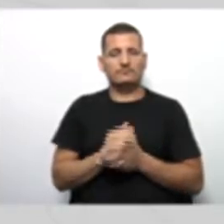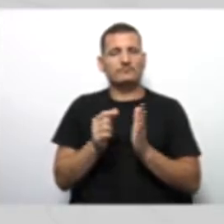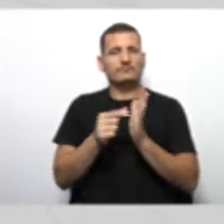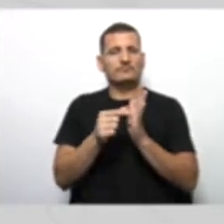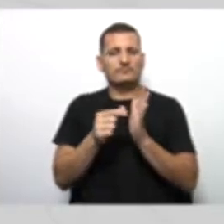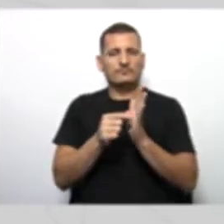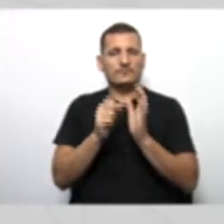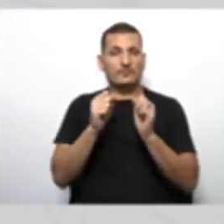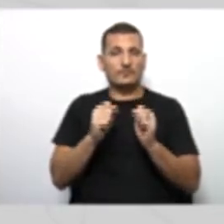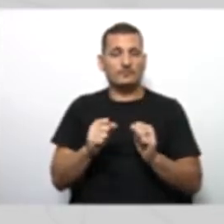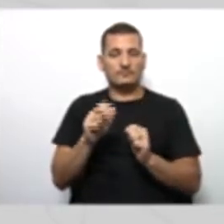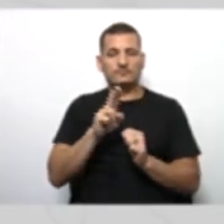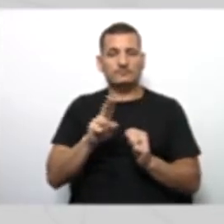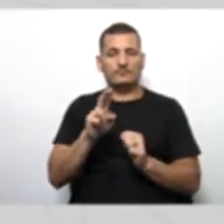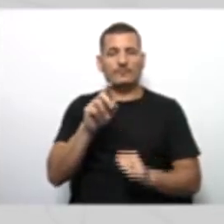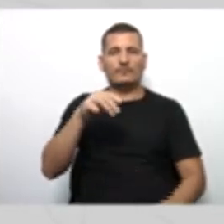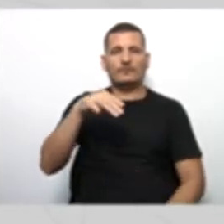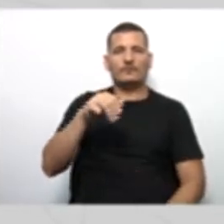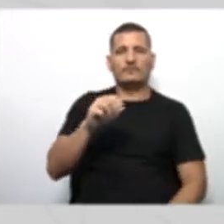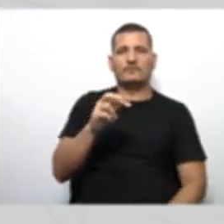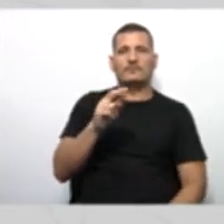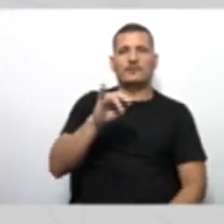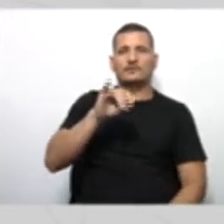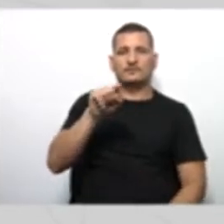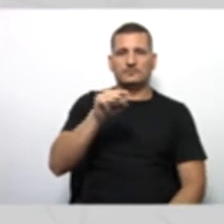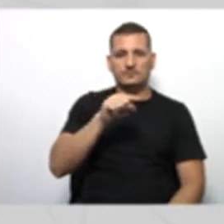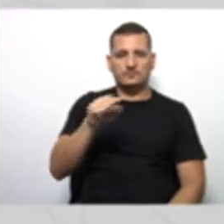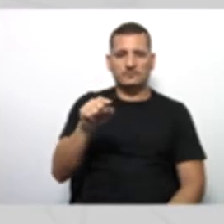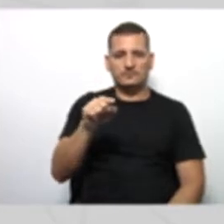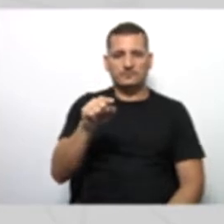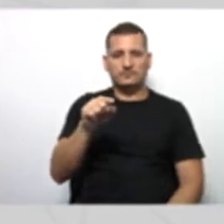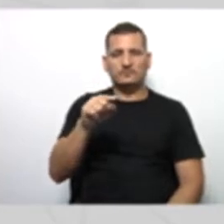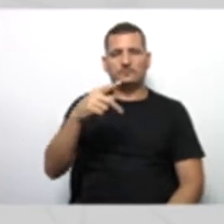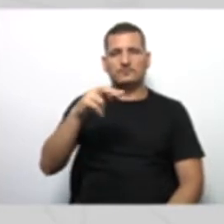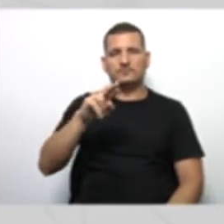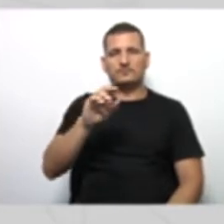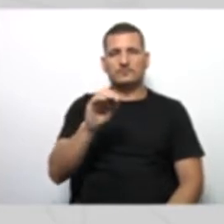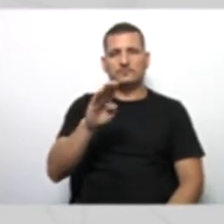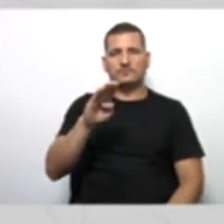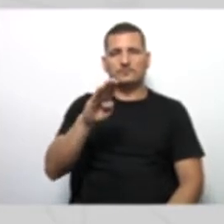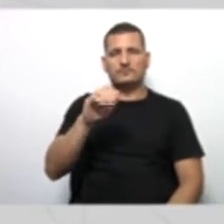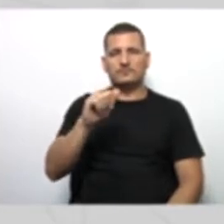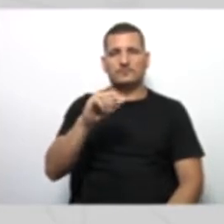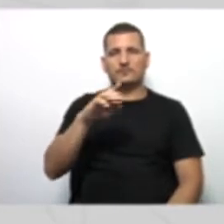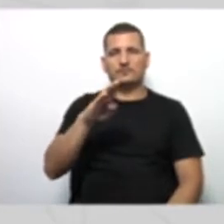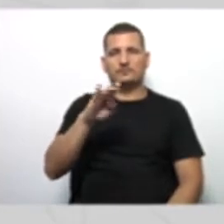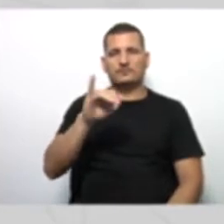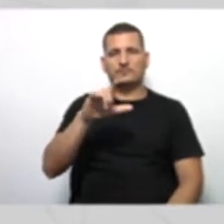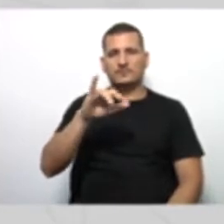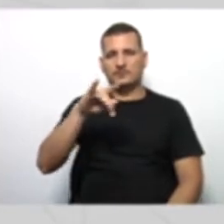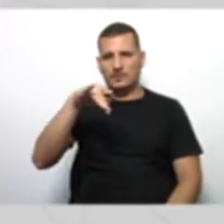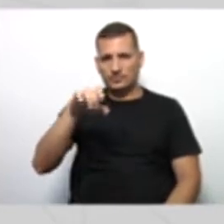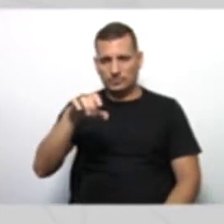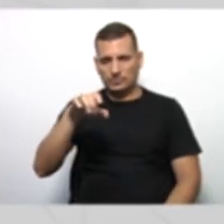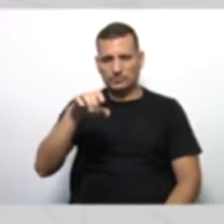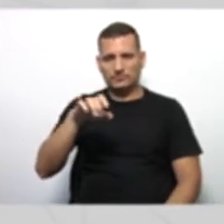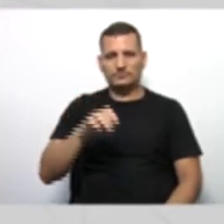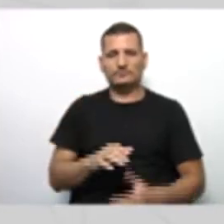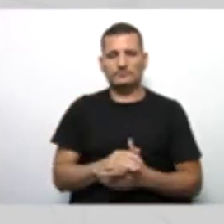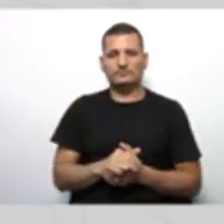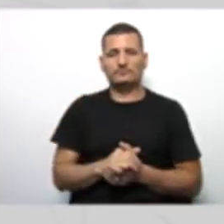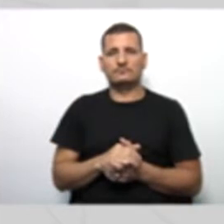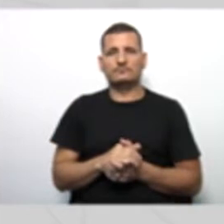clima, fornecedores e mercado externos, aqui também pode entrar a questão da legislação, que é um risco externo também. Pode ser que o